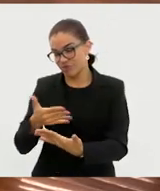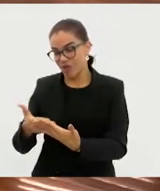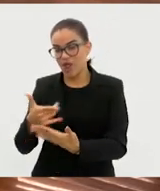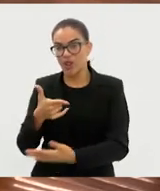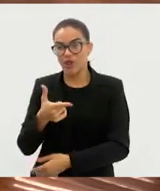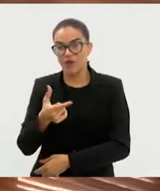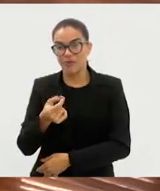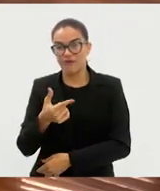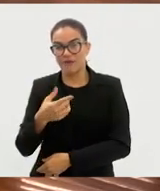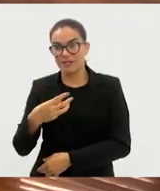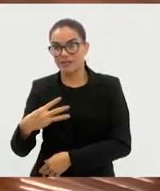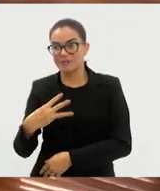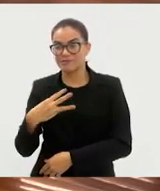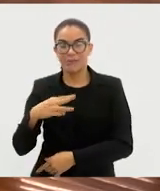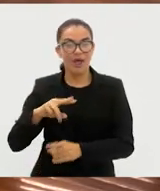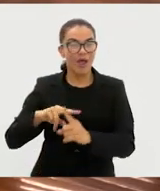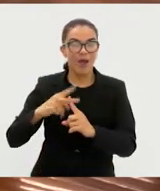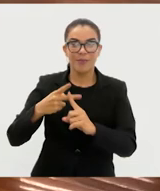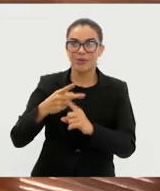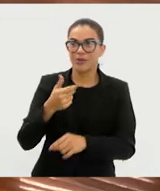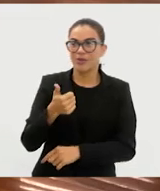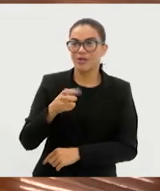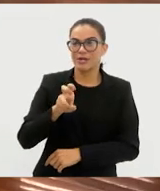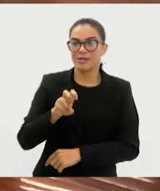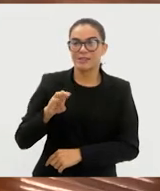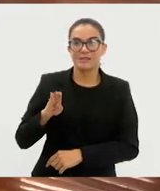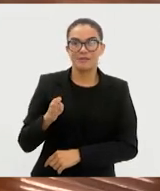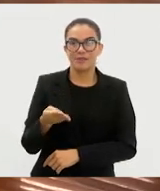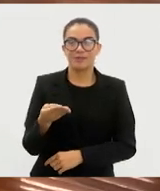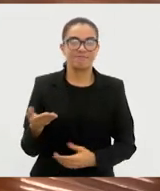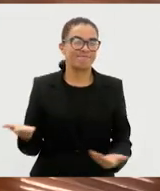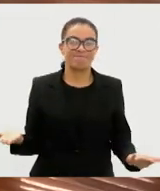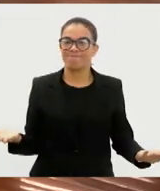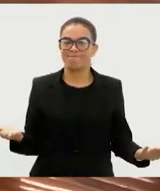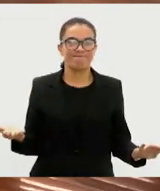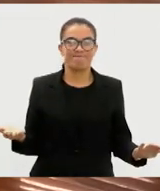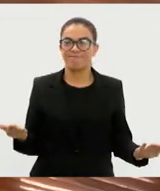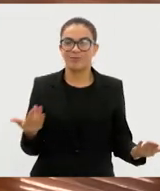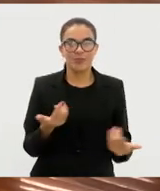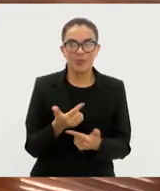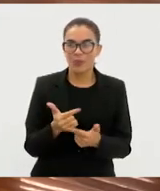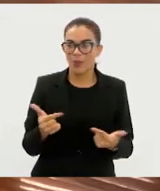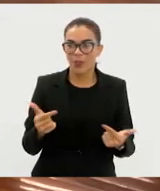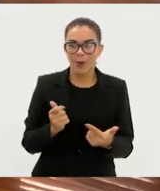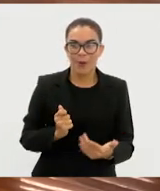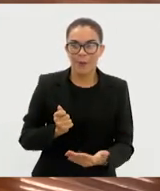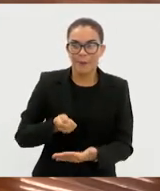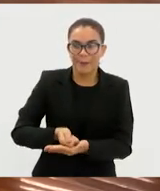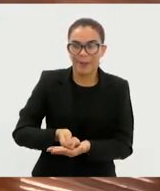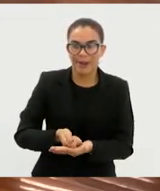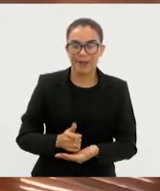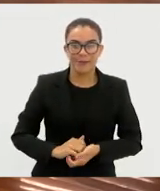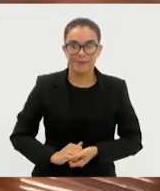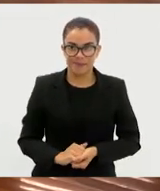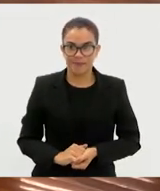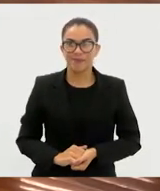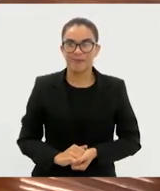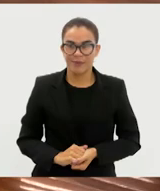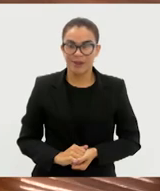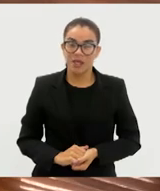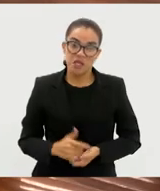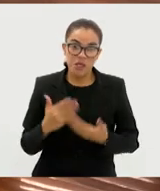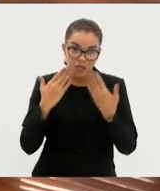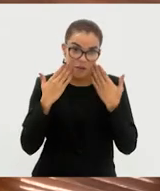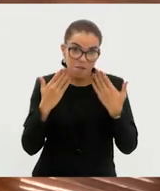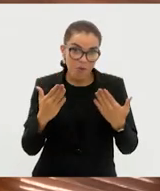líquida do Estado aumentou 15 bilhões. Não tem como pagar isso. Não vai pagar nunca. E aí mostra toda a boa vontade da gente